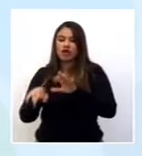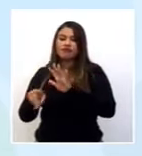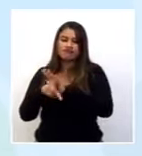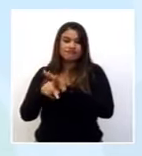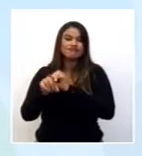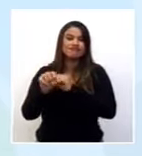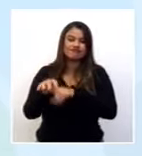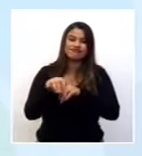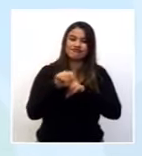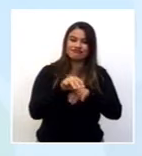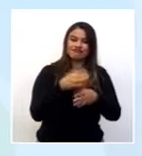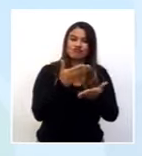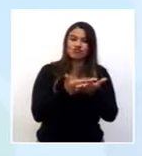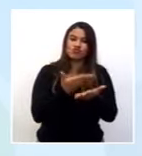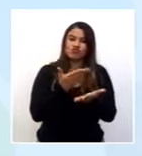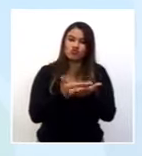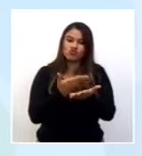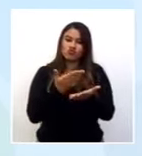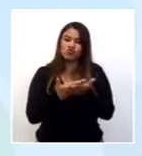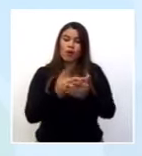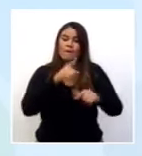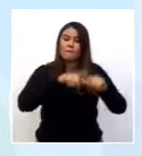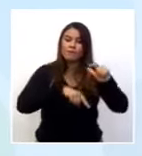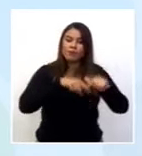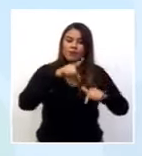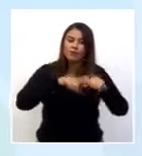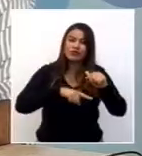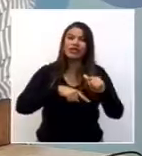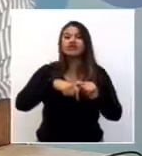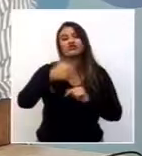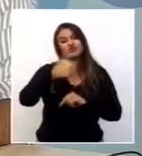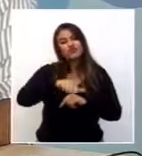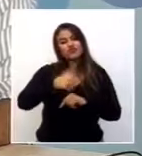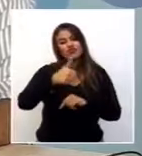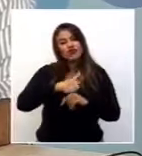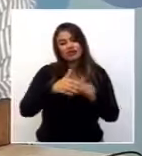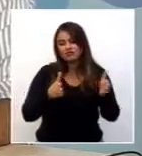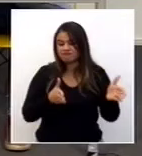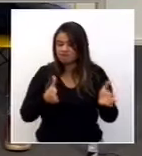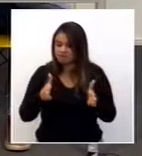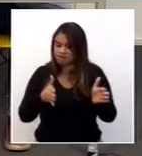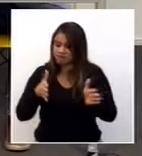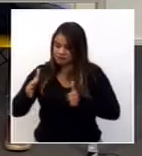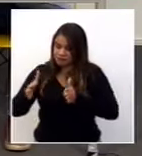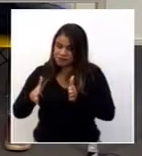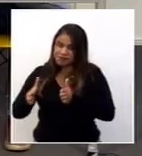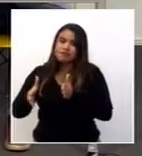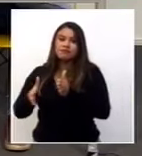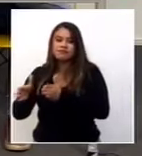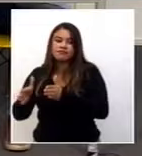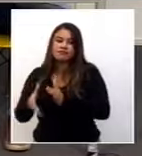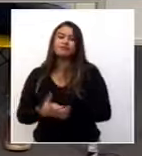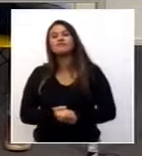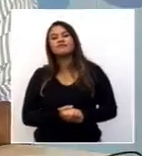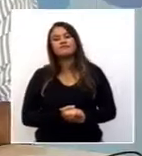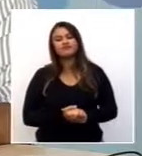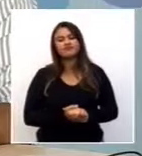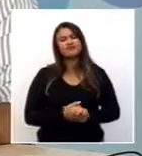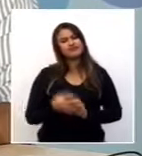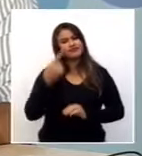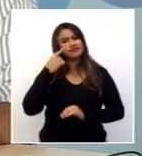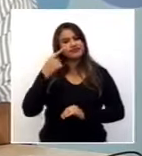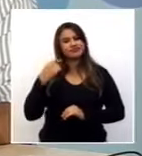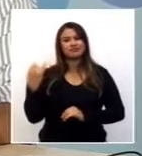os respectivos instrumentos avaliativos para cada etapa. Então veja como é importante isso, né, Tati? Os